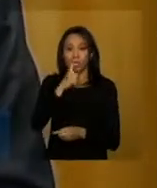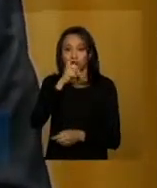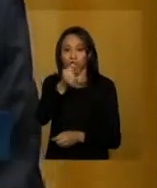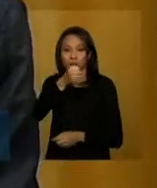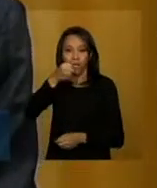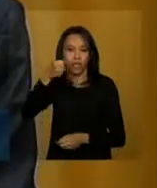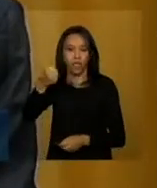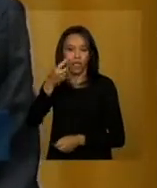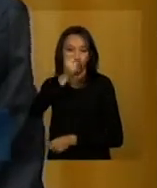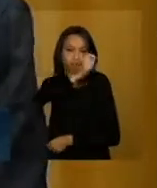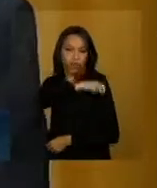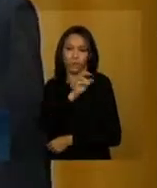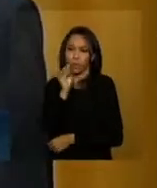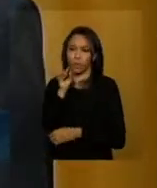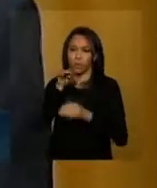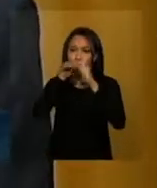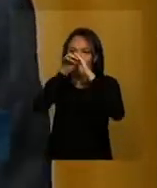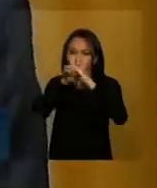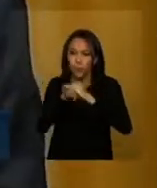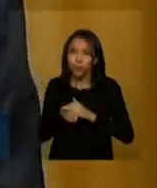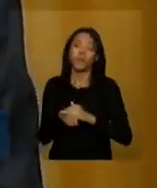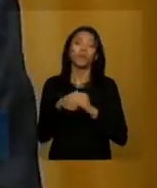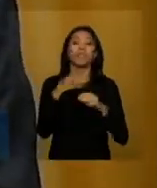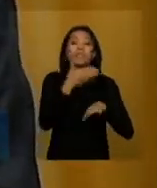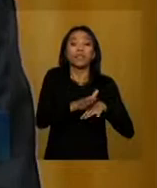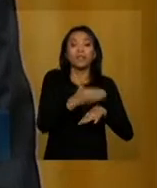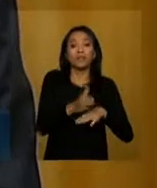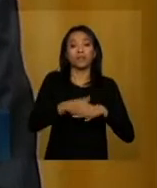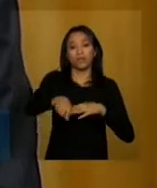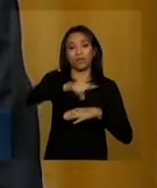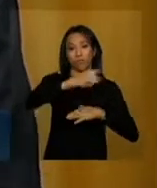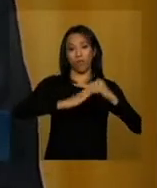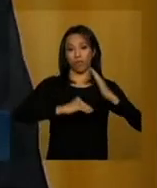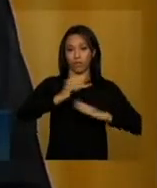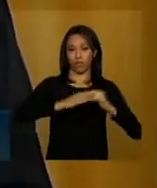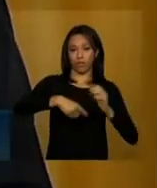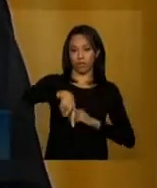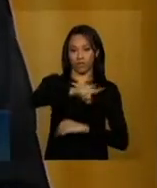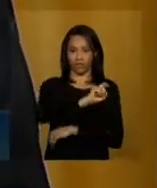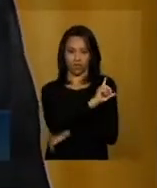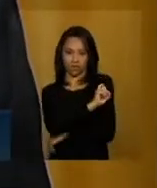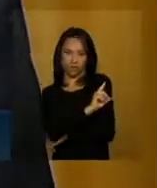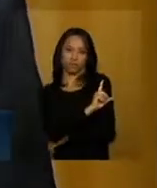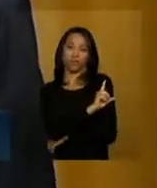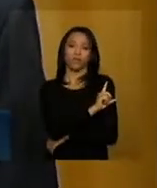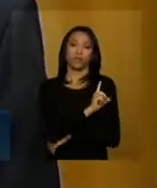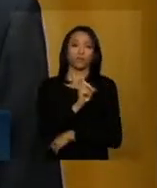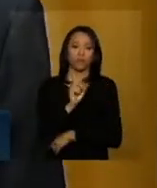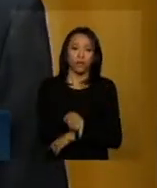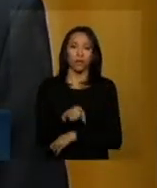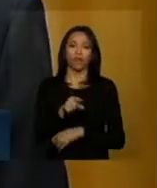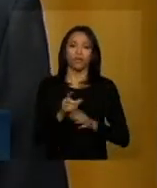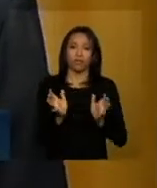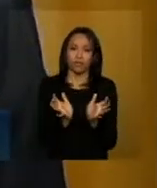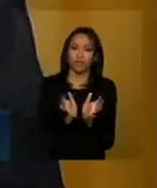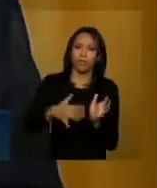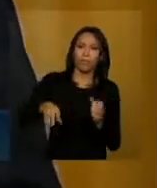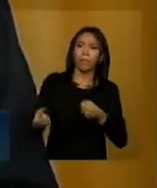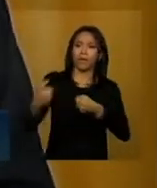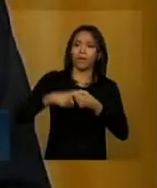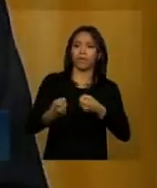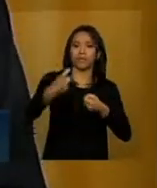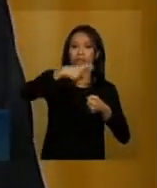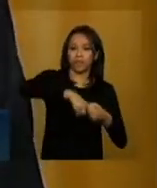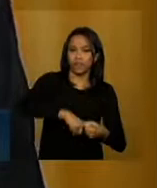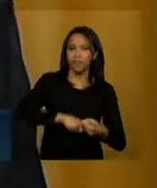cada aplicador, treinando todo mundo e dando sustentação a isso através do complexo industrial da saúde, das parcerias